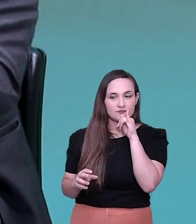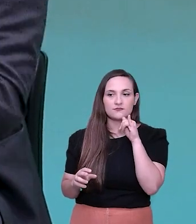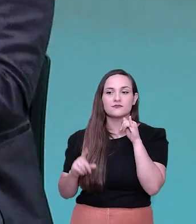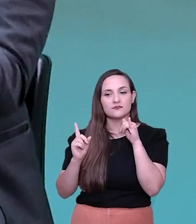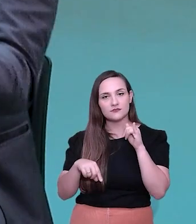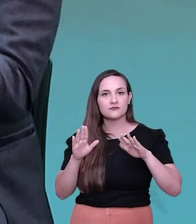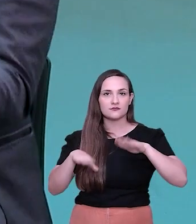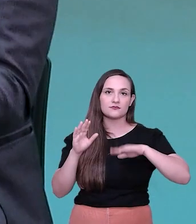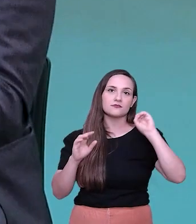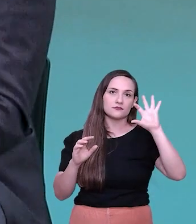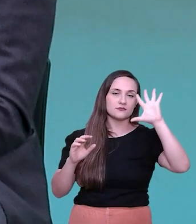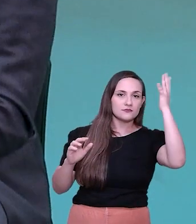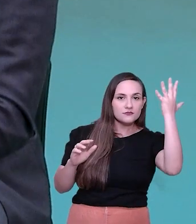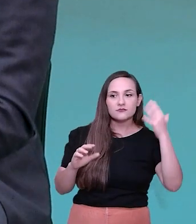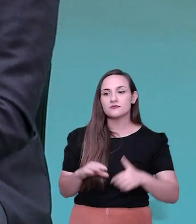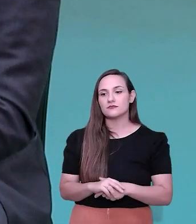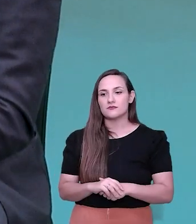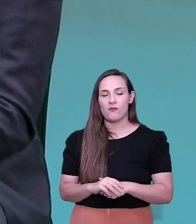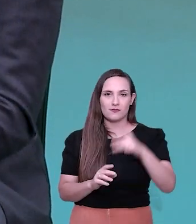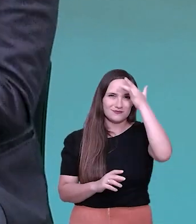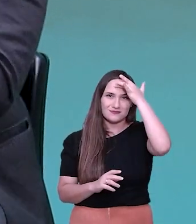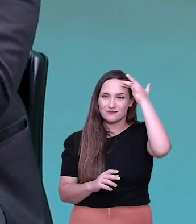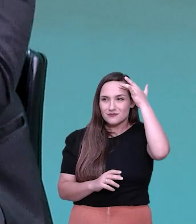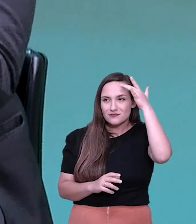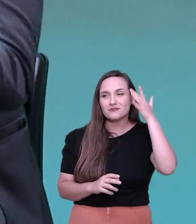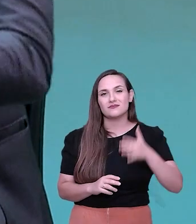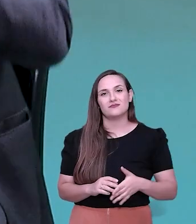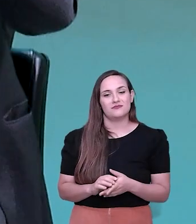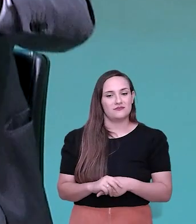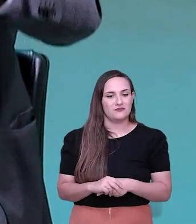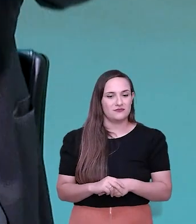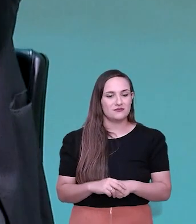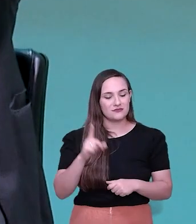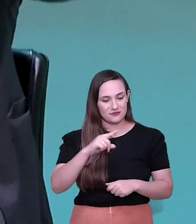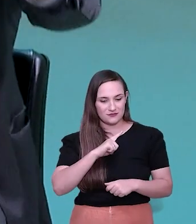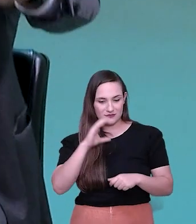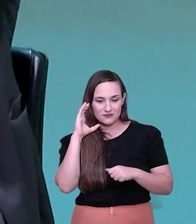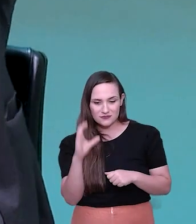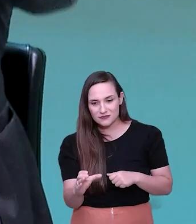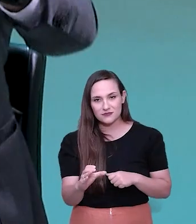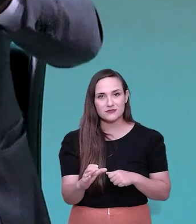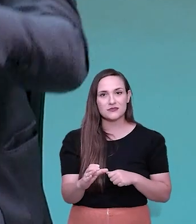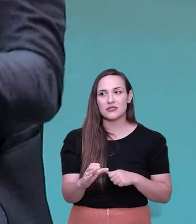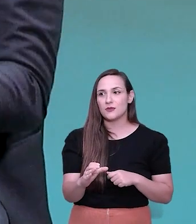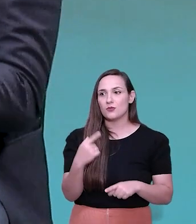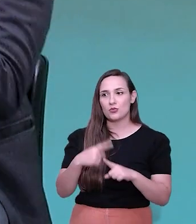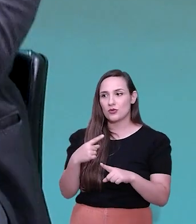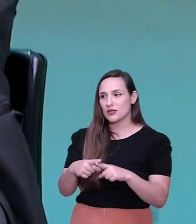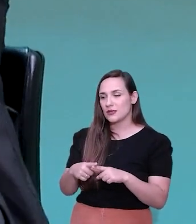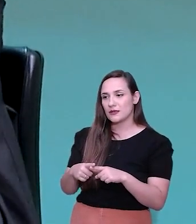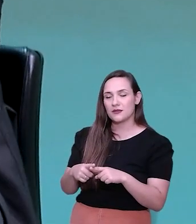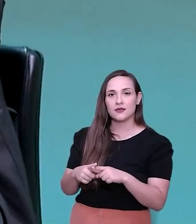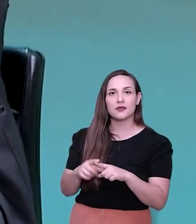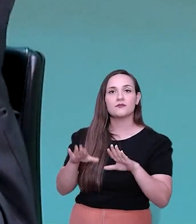pessoas. Por isso que acontece algumas circunstâncias de pessoas que talvez tenham sido condenadas por ter cometido um crime contra sua mãe,